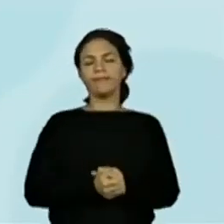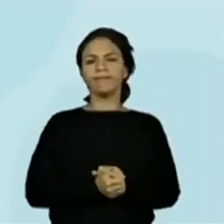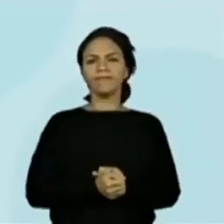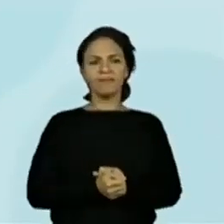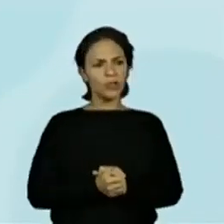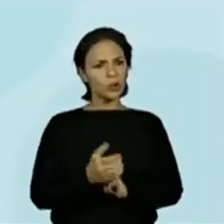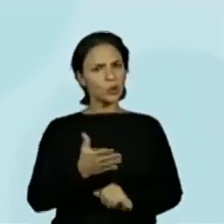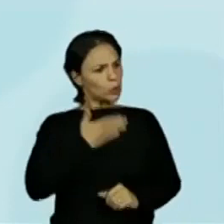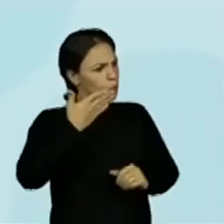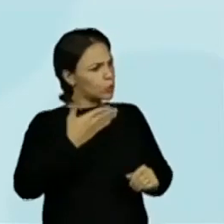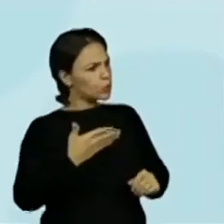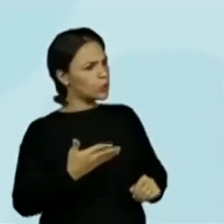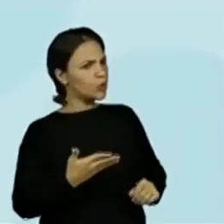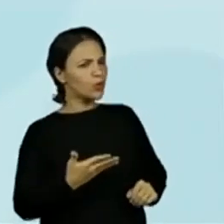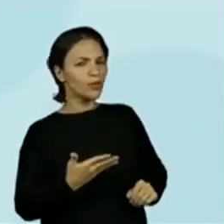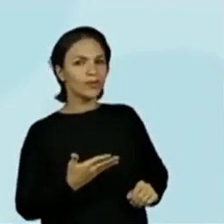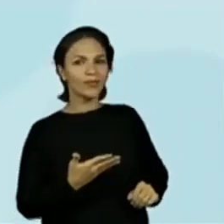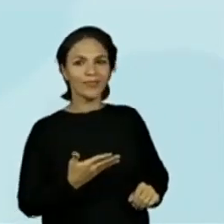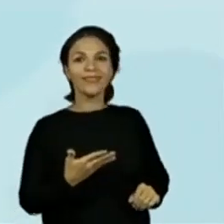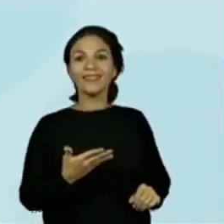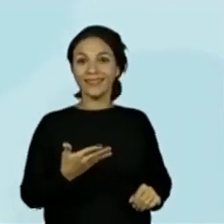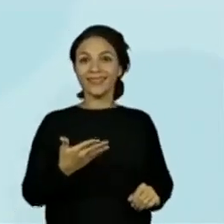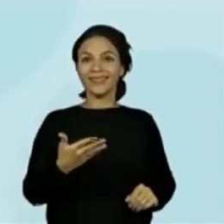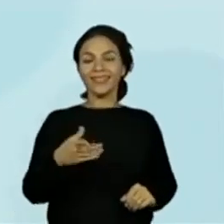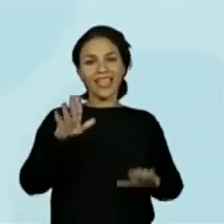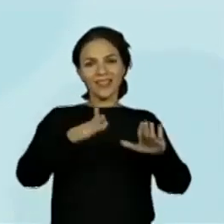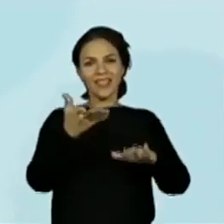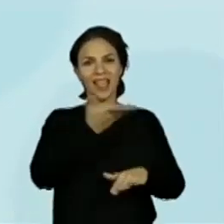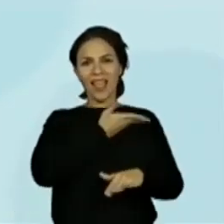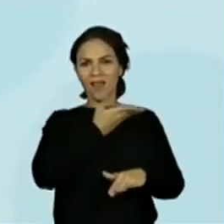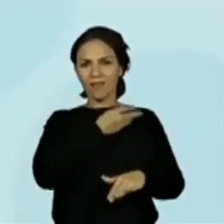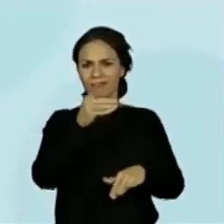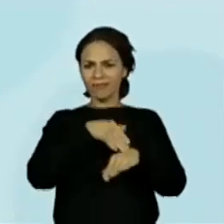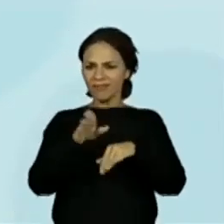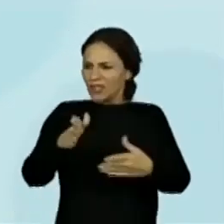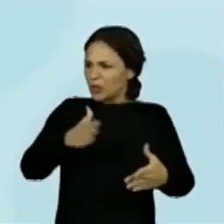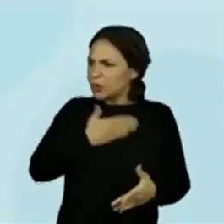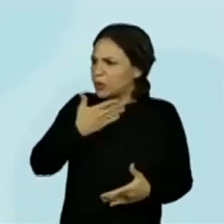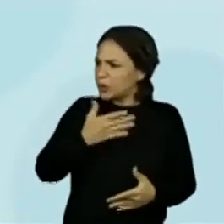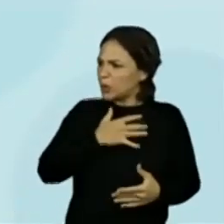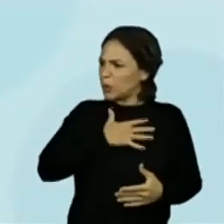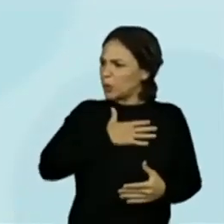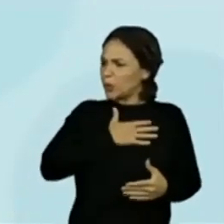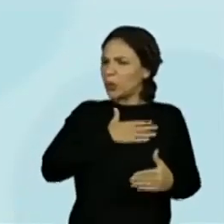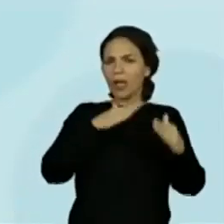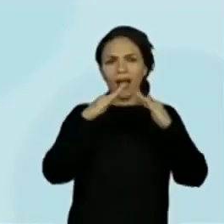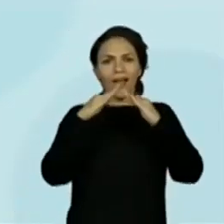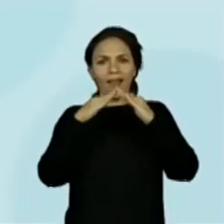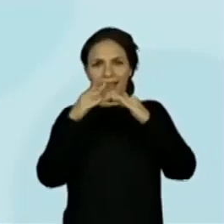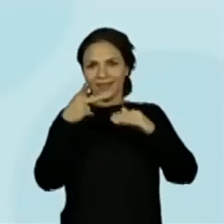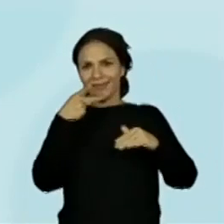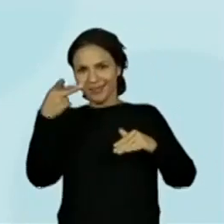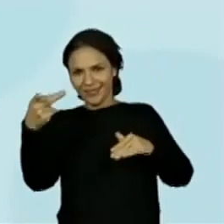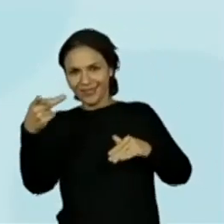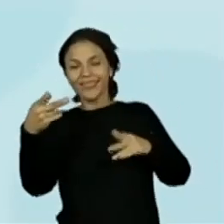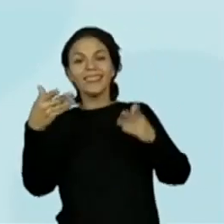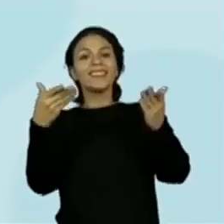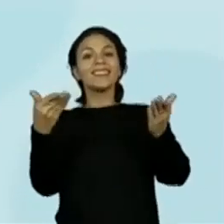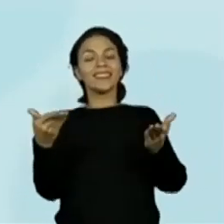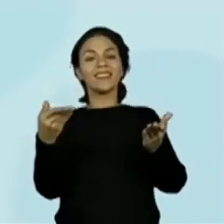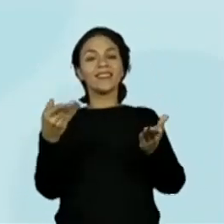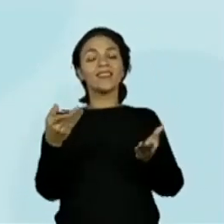que susto! Quantas vezes você fala isso para o seu colega lá na escola, hein? Ou na sua casa? Estamos